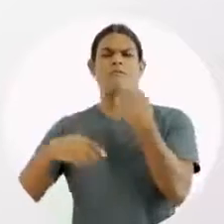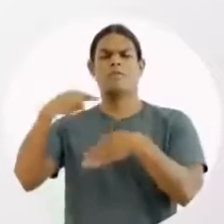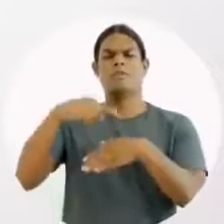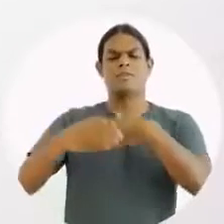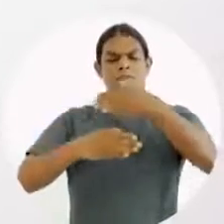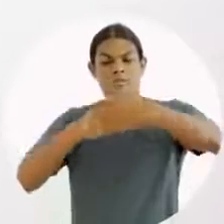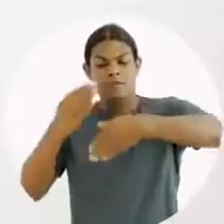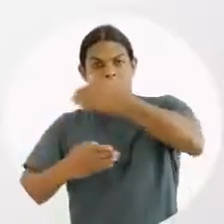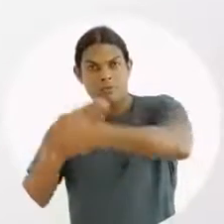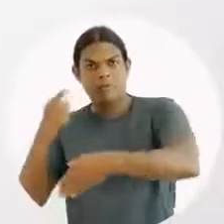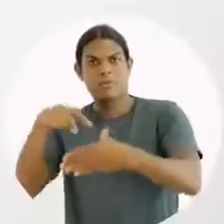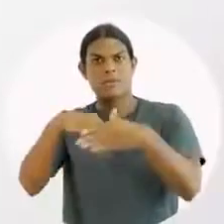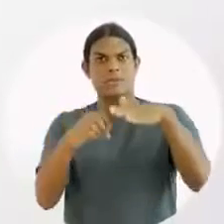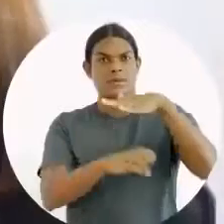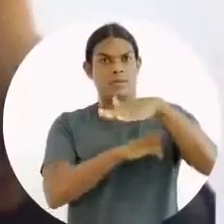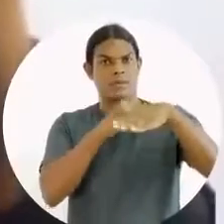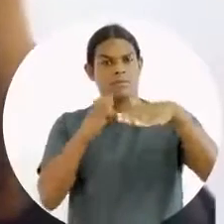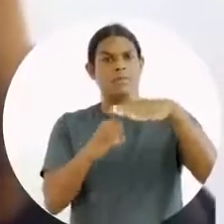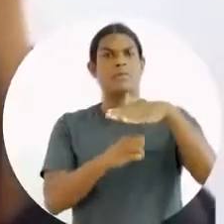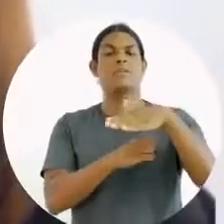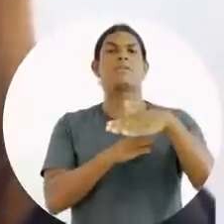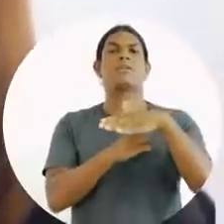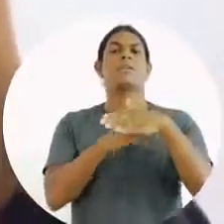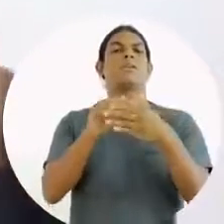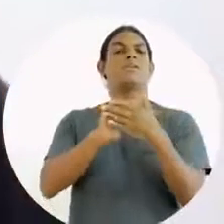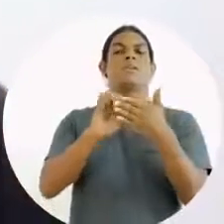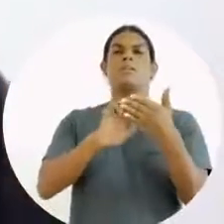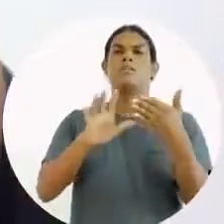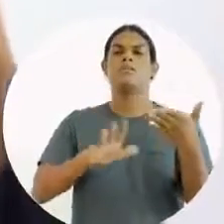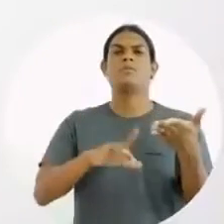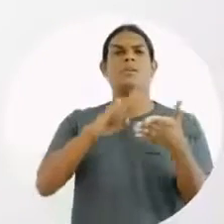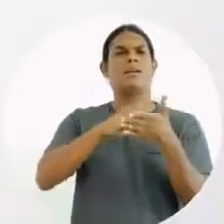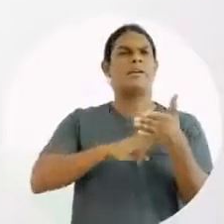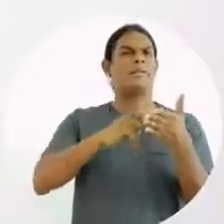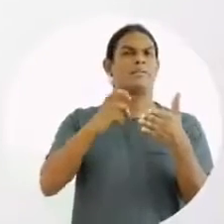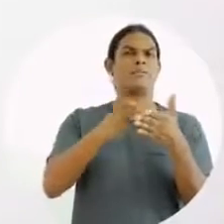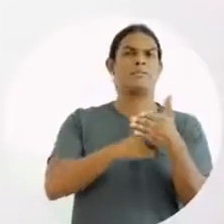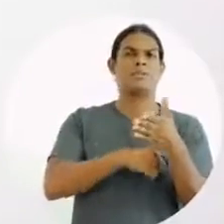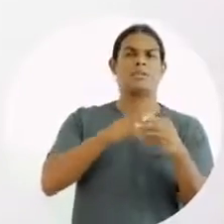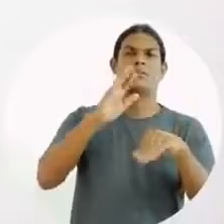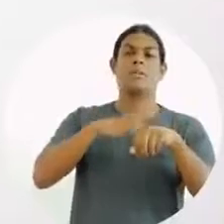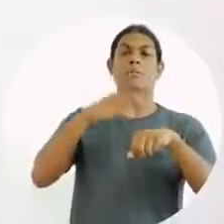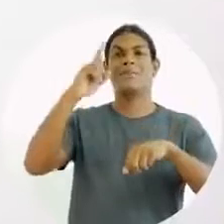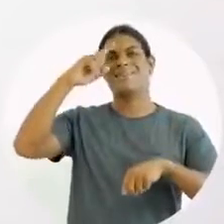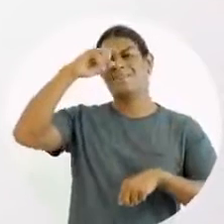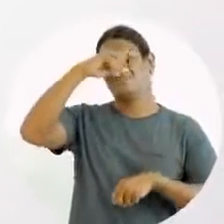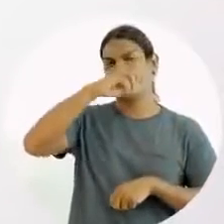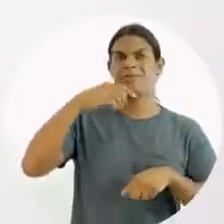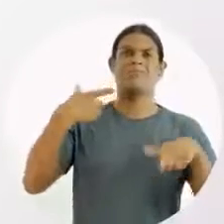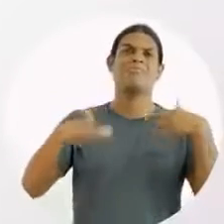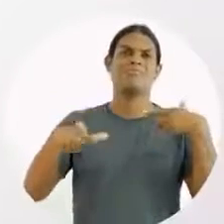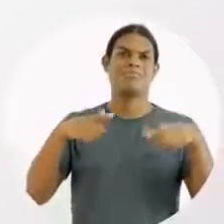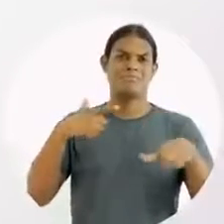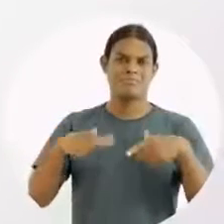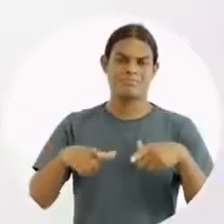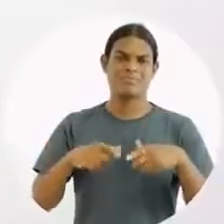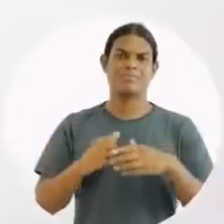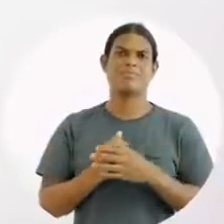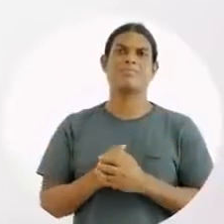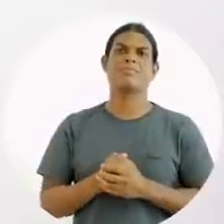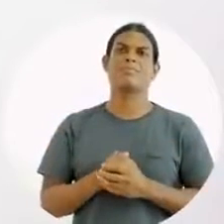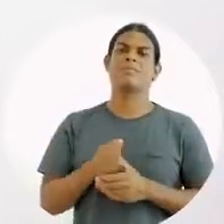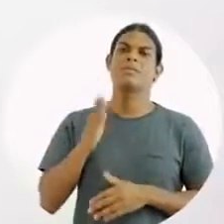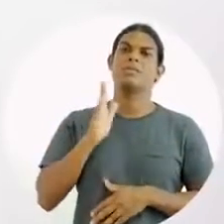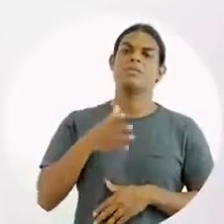com destrezas, realmente eu consigo encontrar lucratividade. Bom, falamos do Departamento